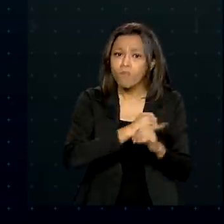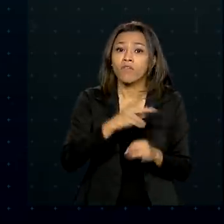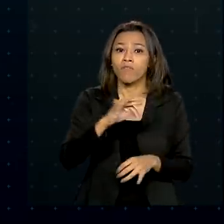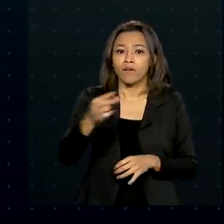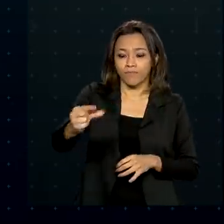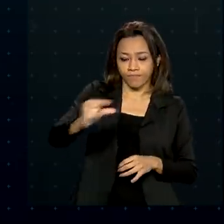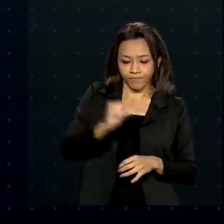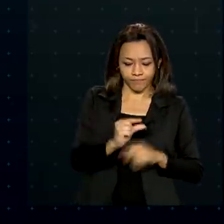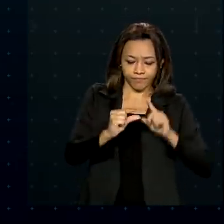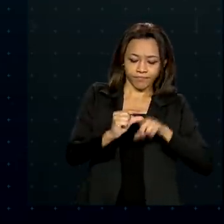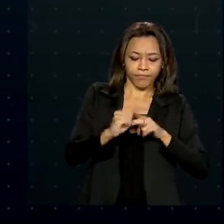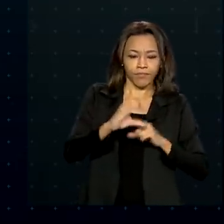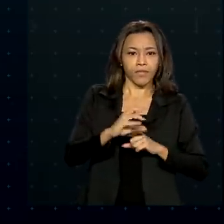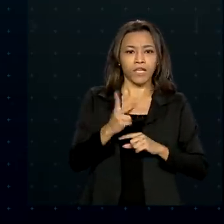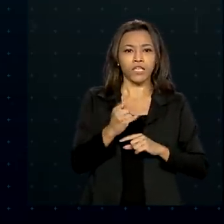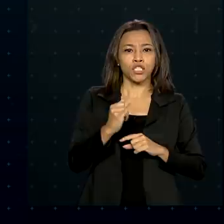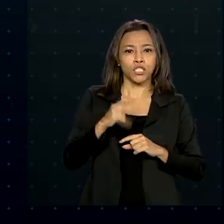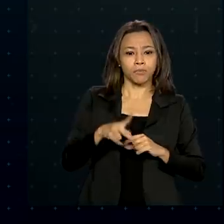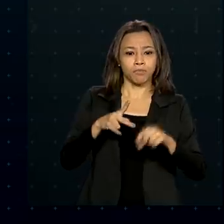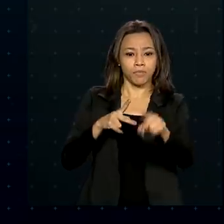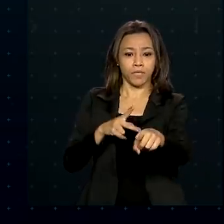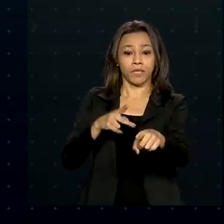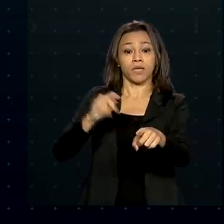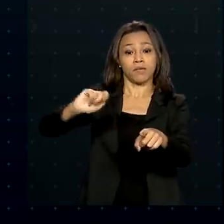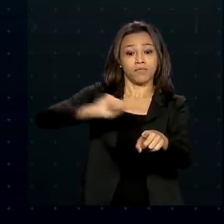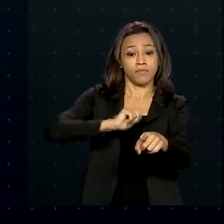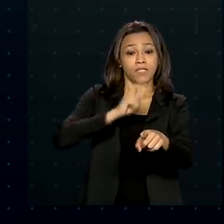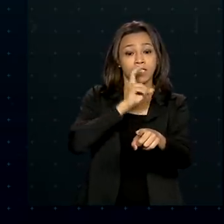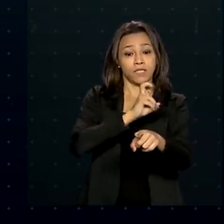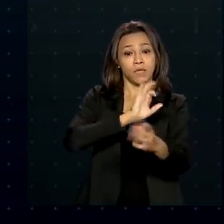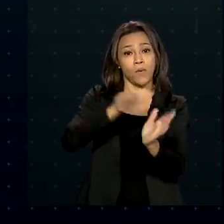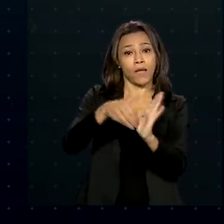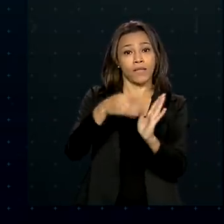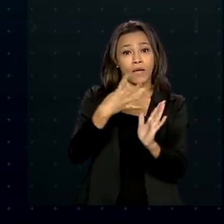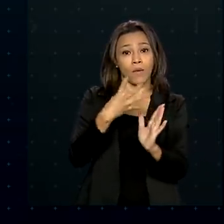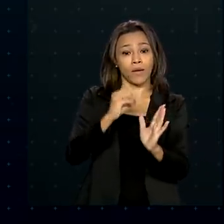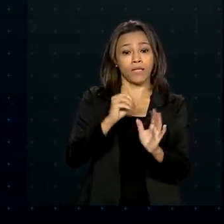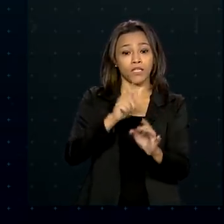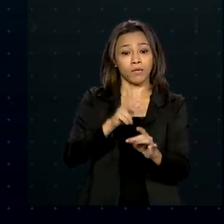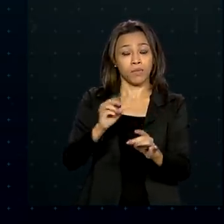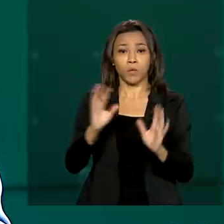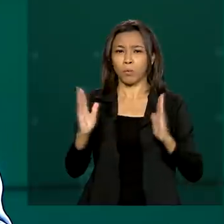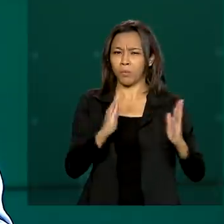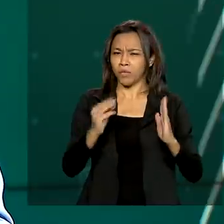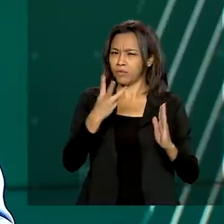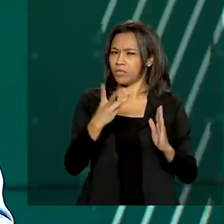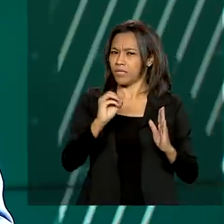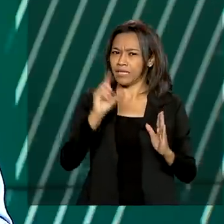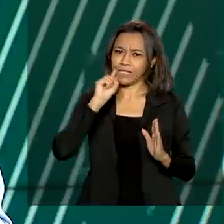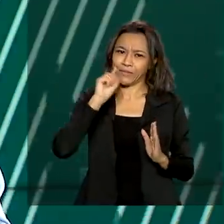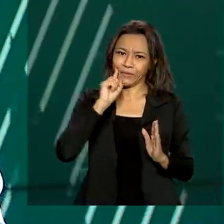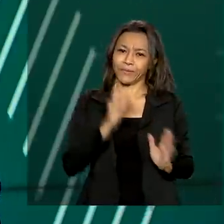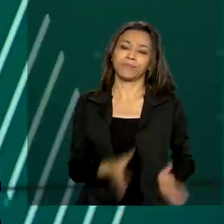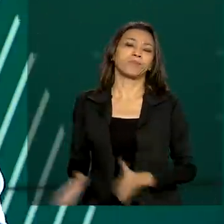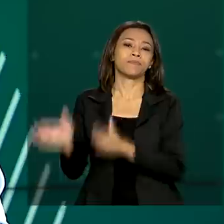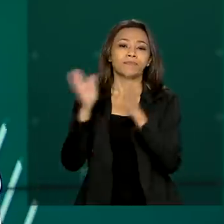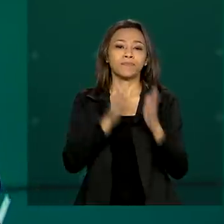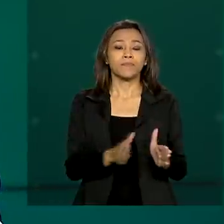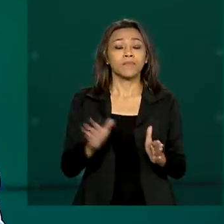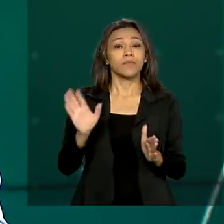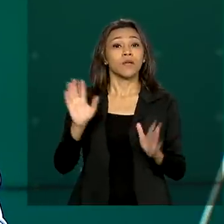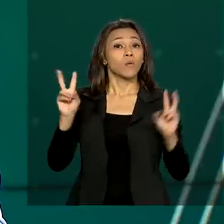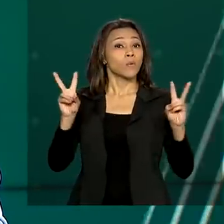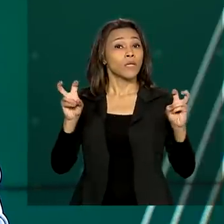-pagos com créditos de 5 a 40 gigas e validade de 30 dias. O assunto agora é